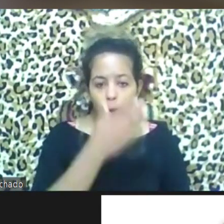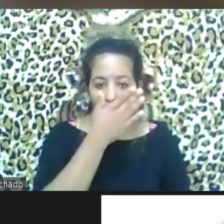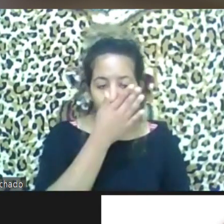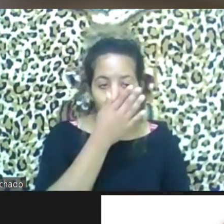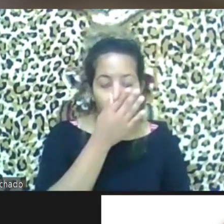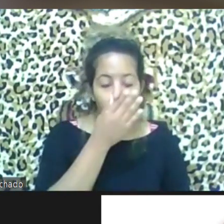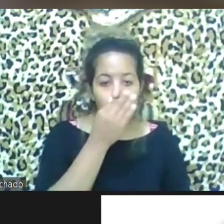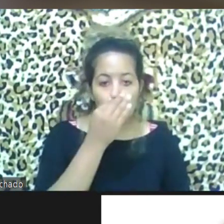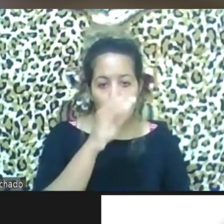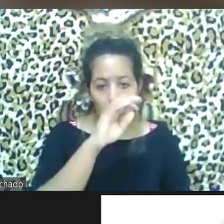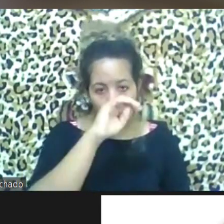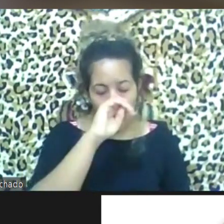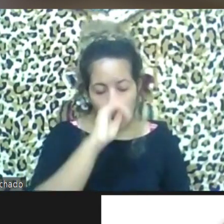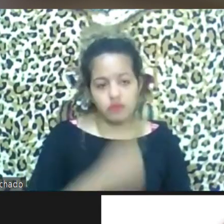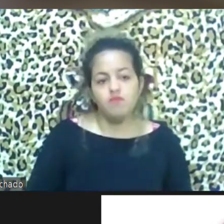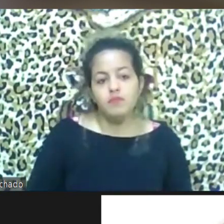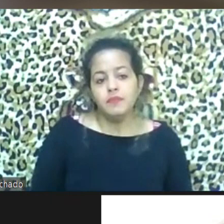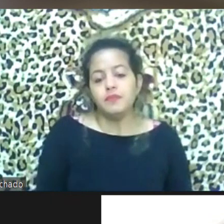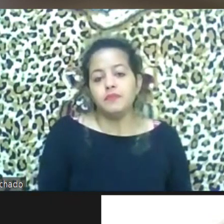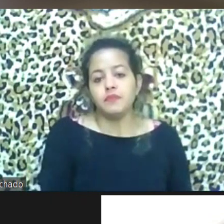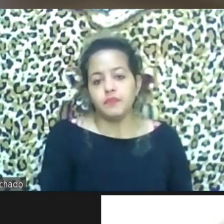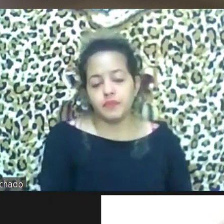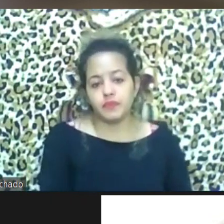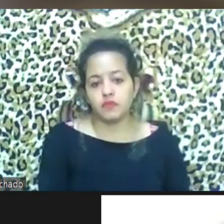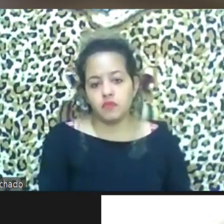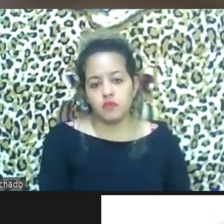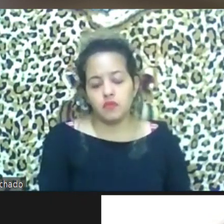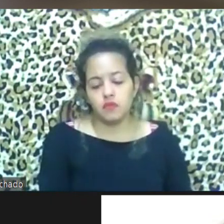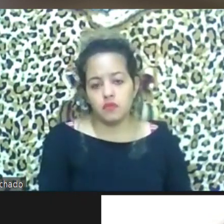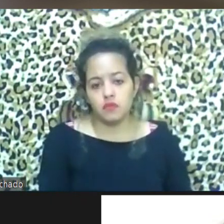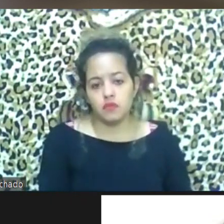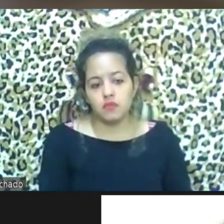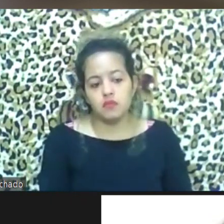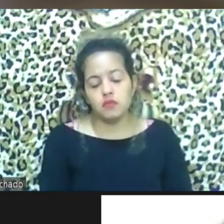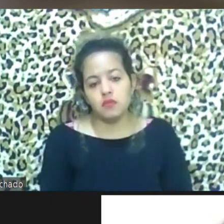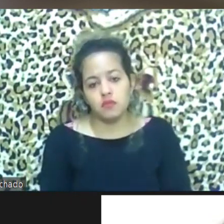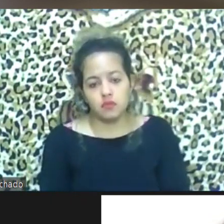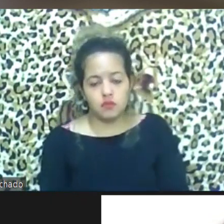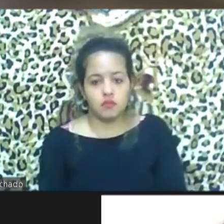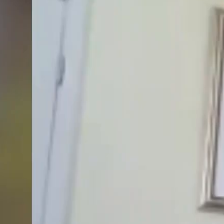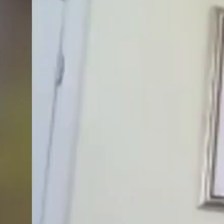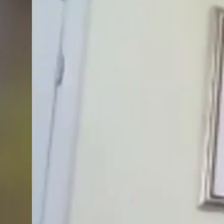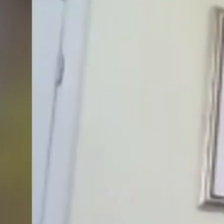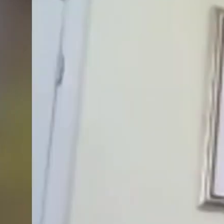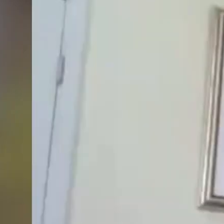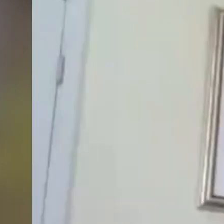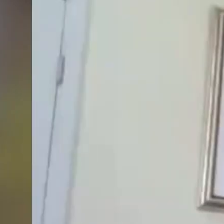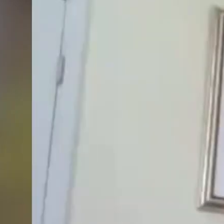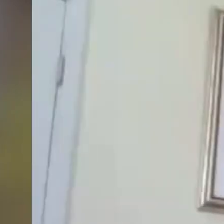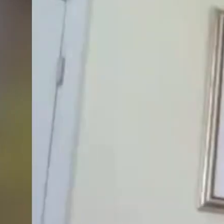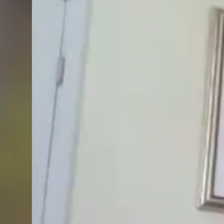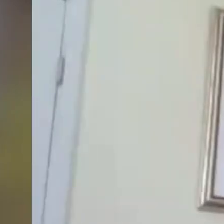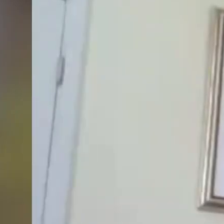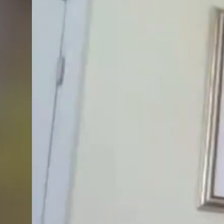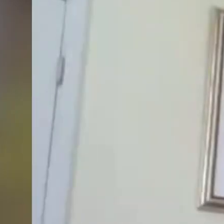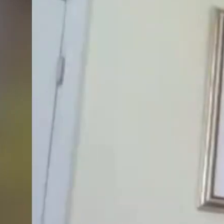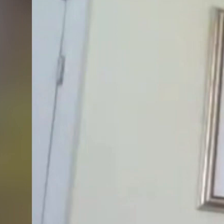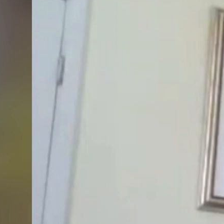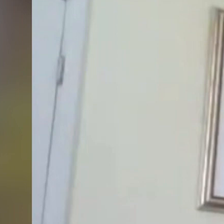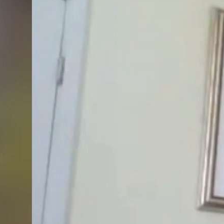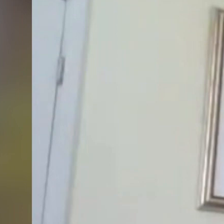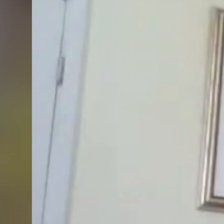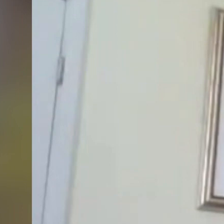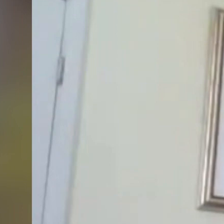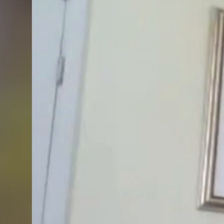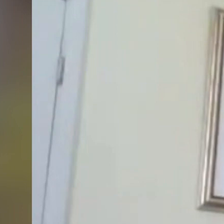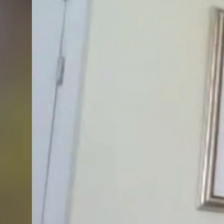religiosa depois de uma abertura da igreja. Claro, antes do Concílio Vaticano II,